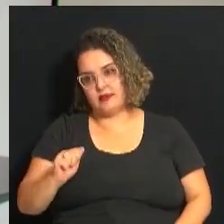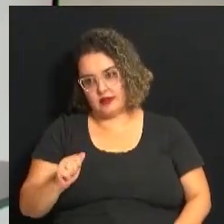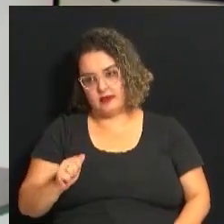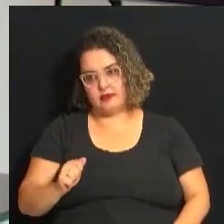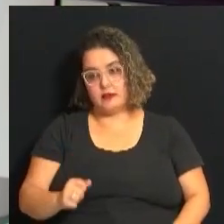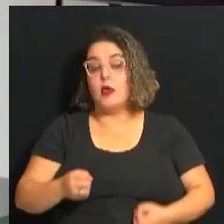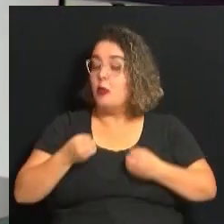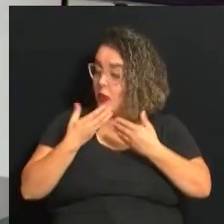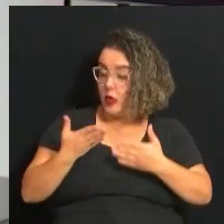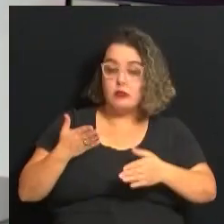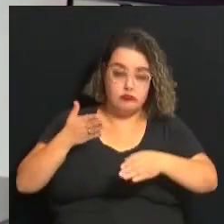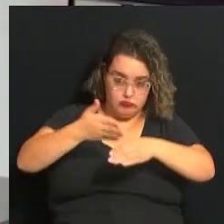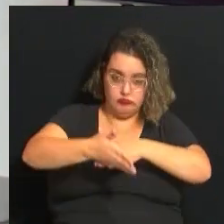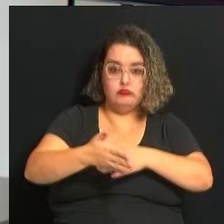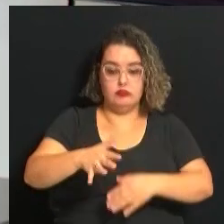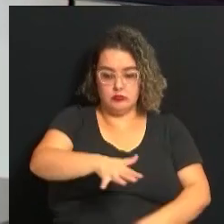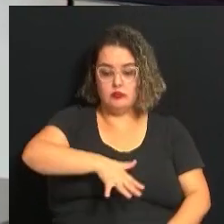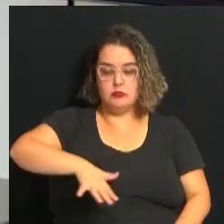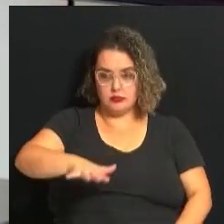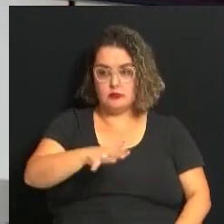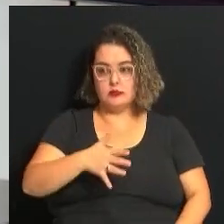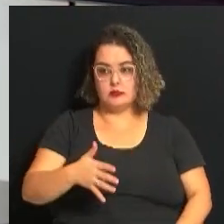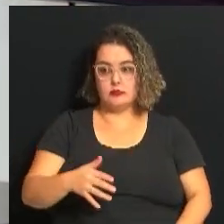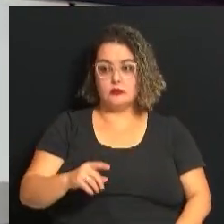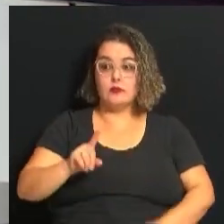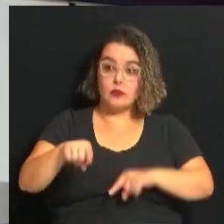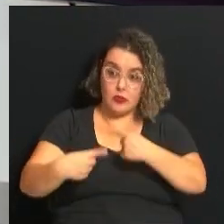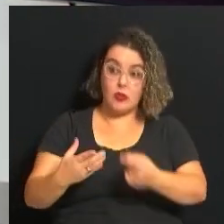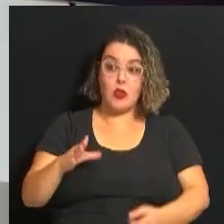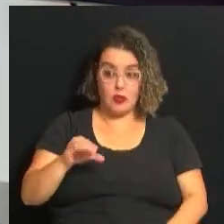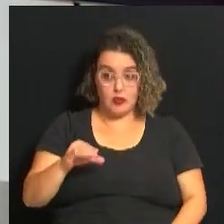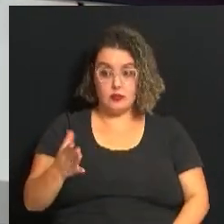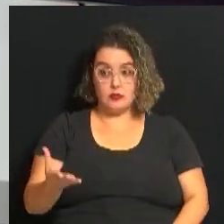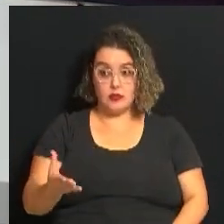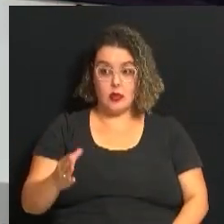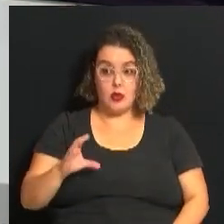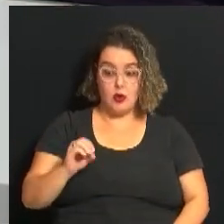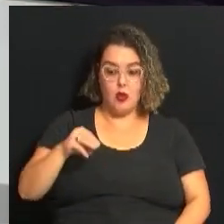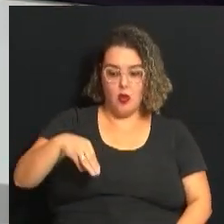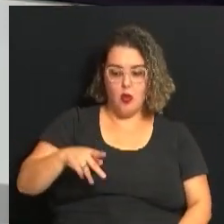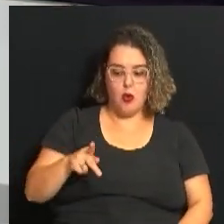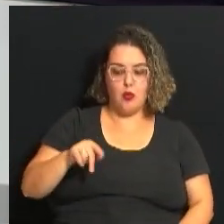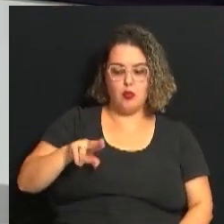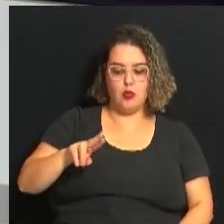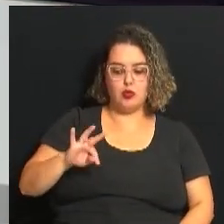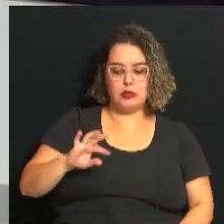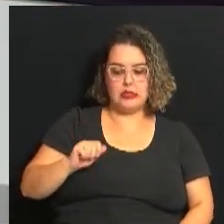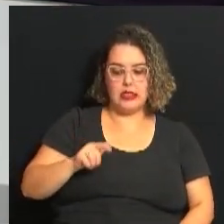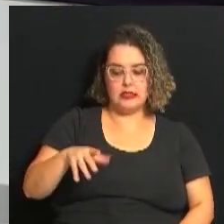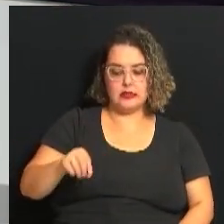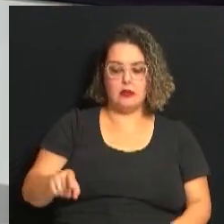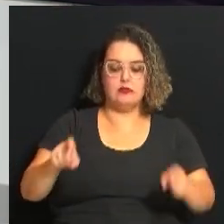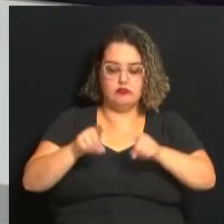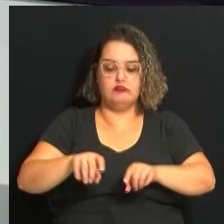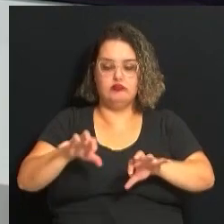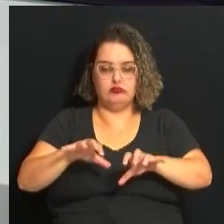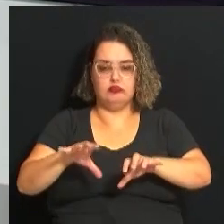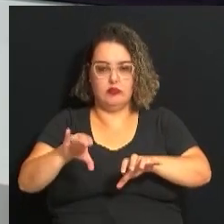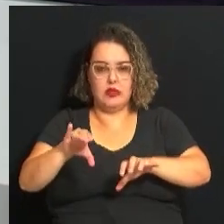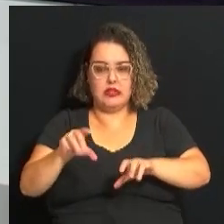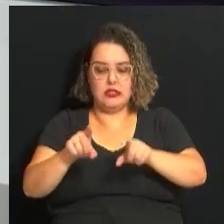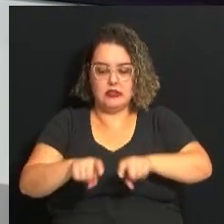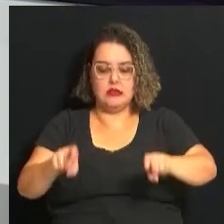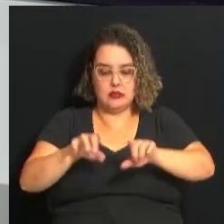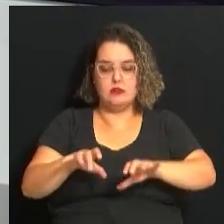forma de você entrar nesse ramo. Outras ciências, né, como a computação, por exemplo, eles também navegam junto com a cartografia, porque tem toda essa questão